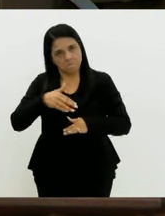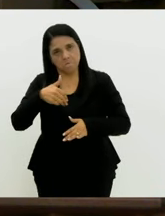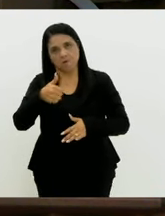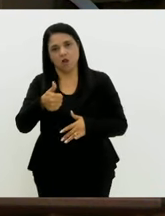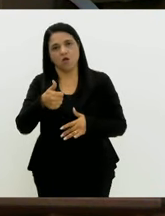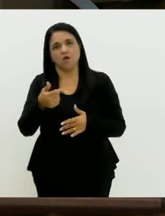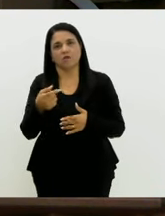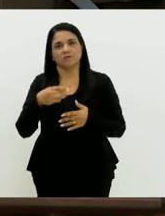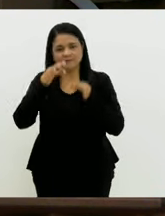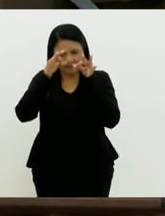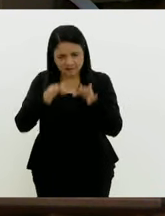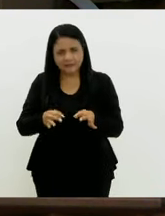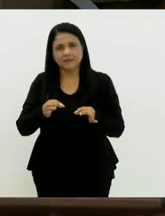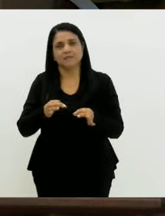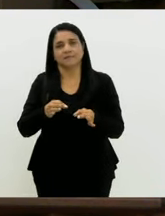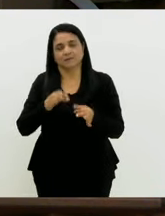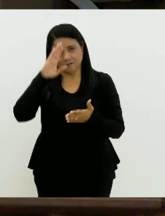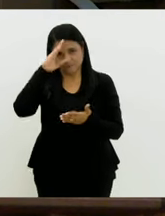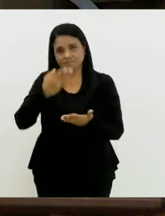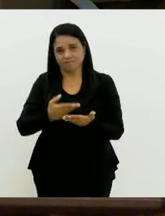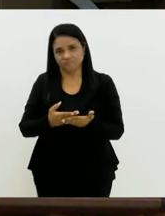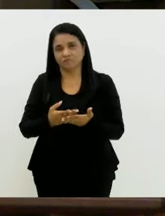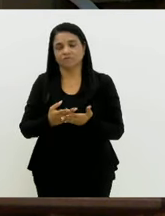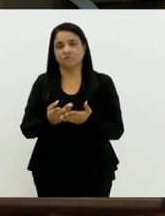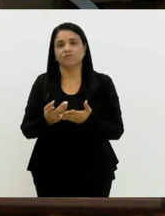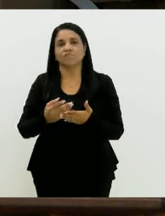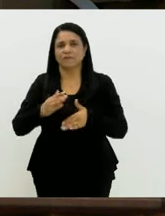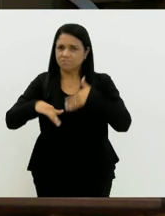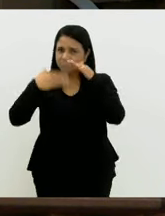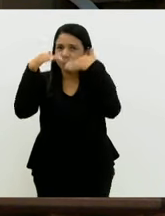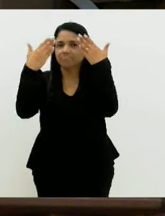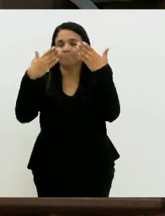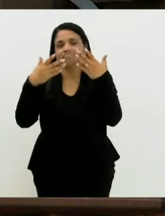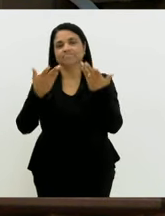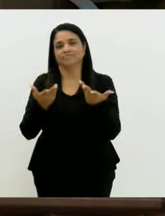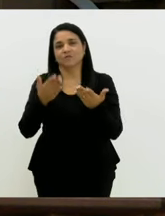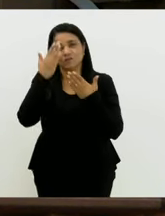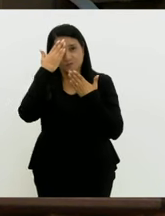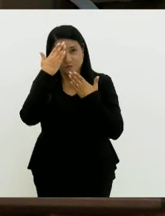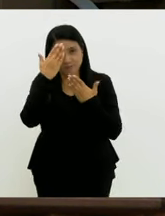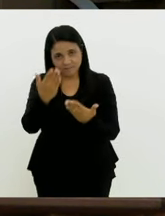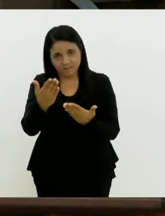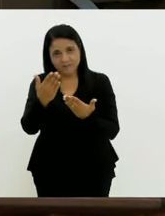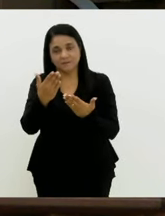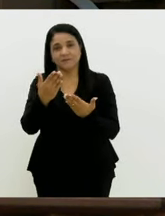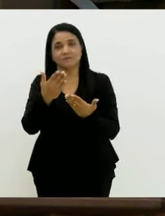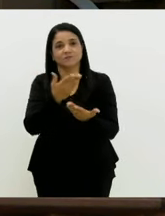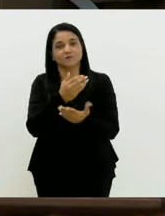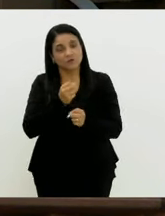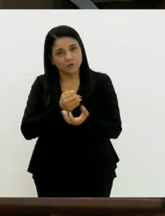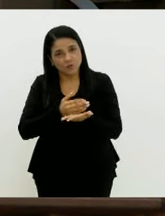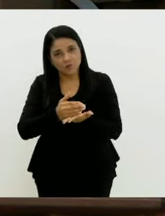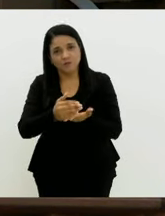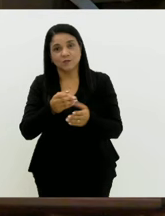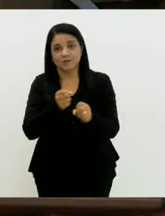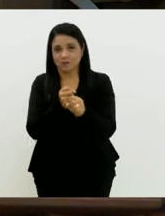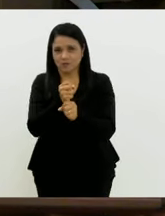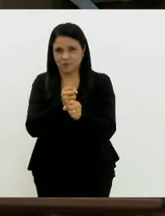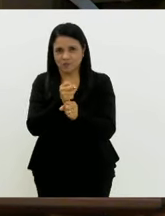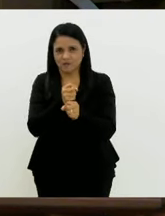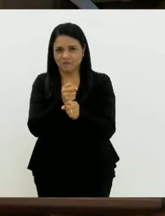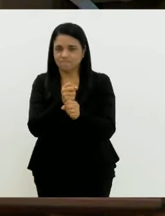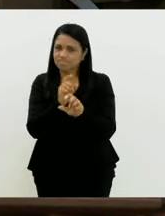voltar para o devido lugar que nunca deveria ter saído. Muito obrigado a todos, que possamos iniciar um ano com muita garra,